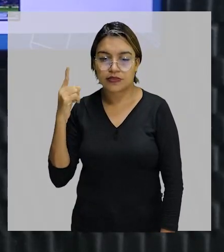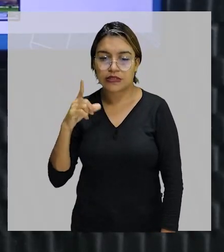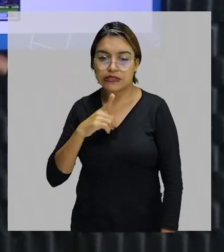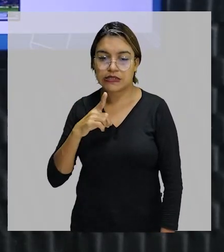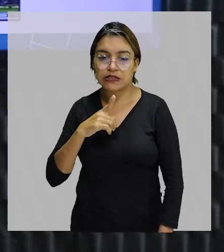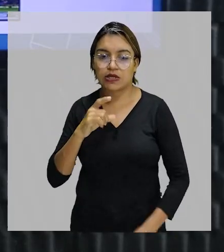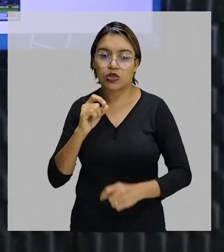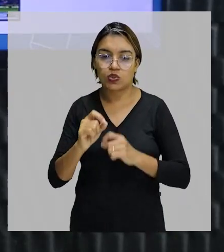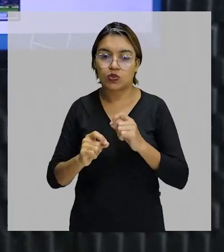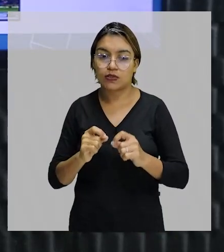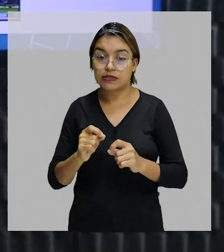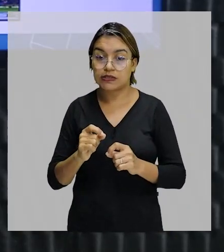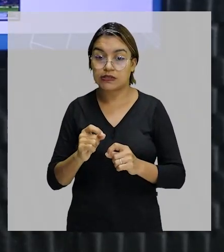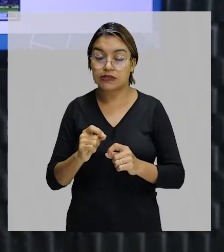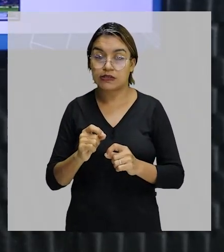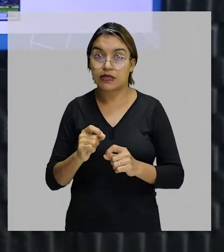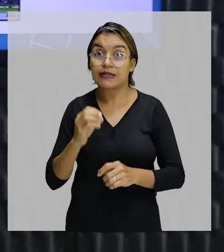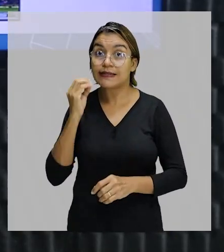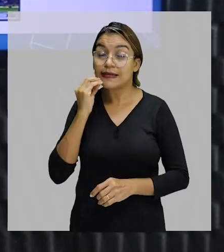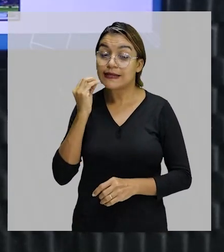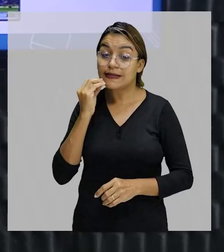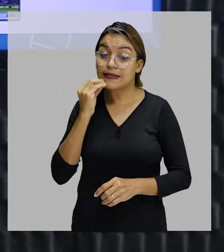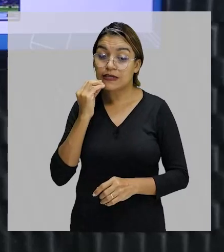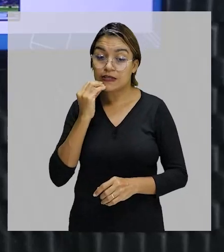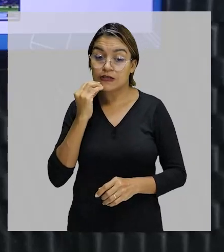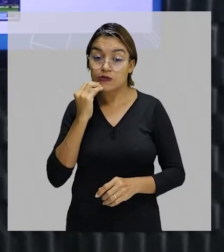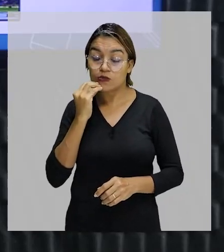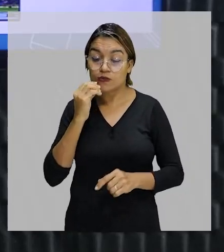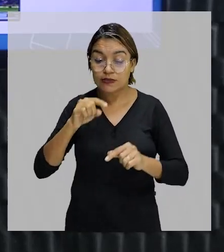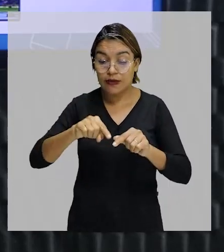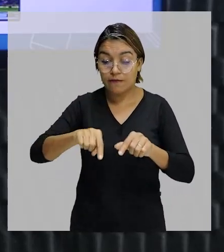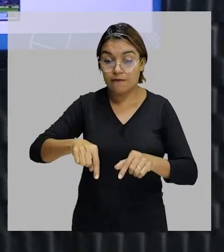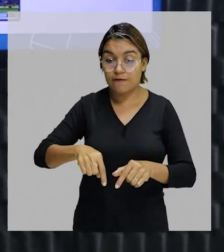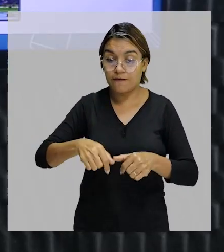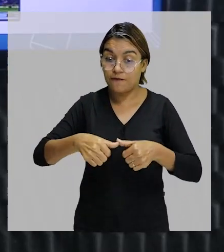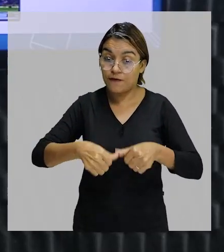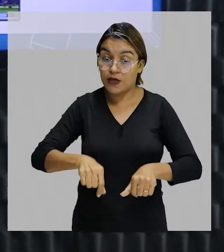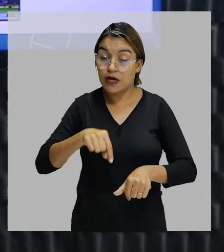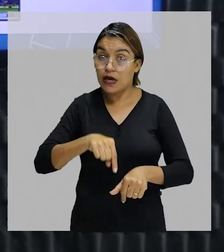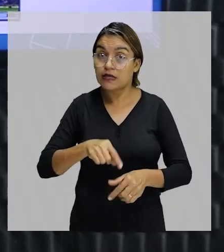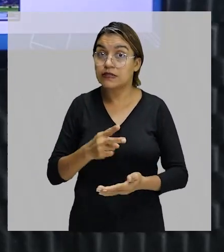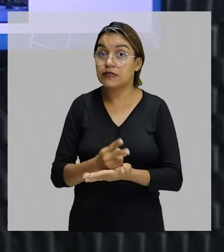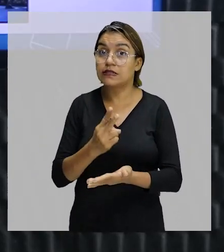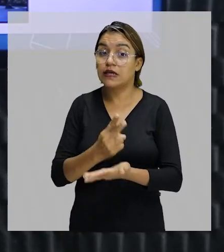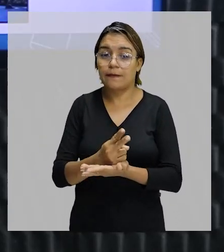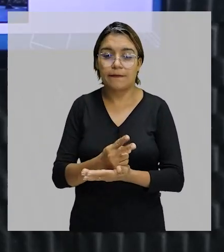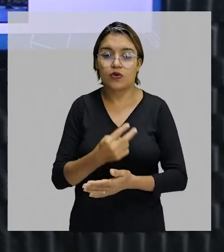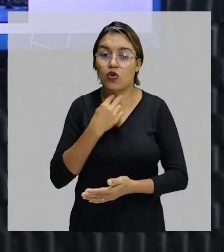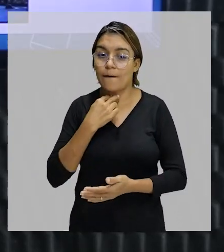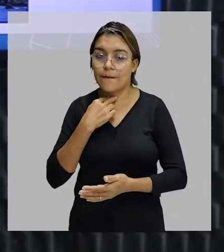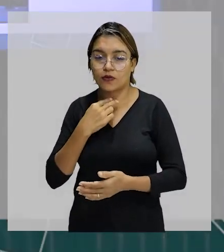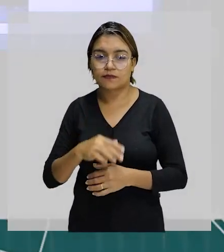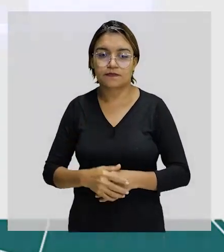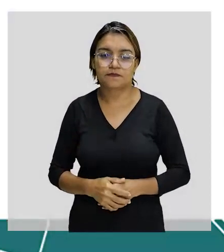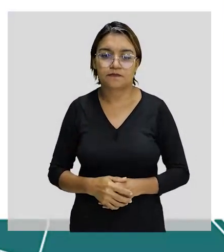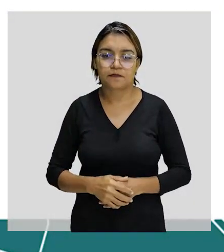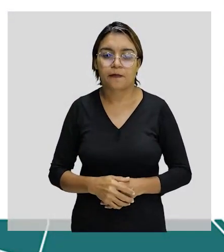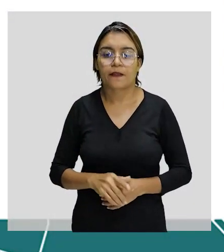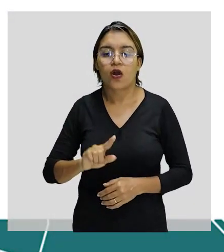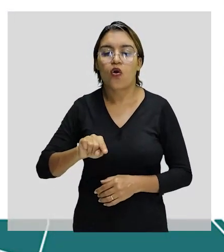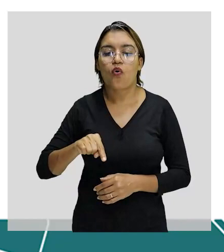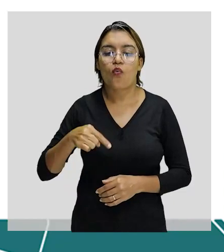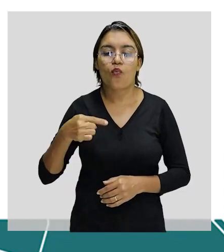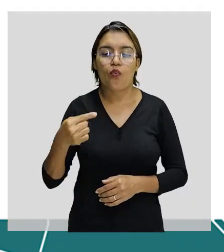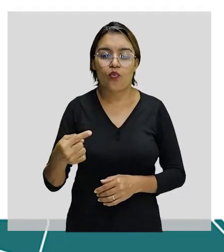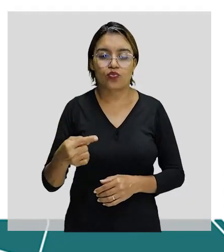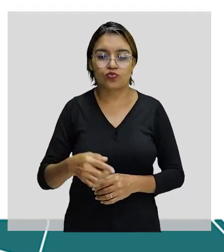de não sair dessa área do arremesso. Se ele sair, o arremesso vocês já sabem que não é validado. Lançamento de